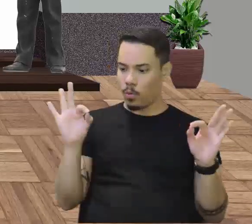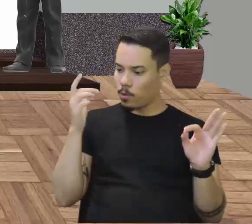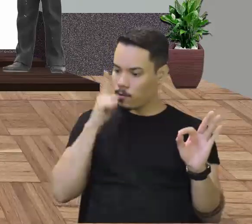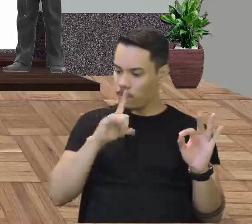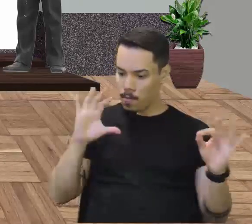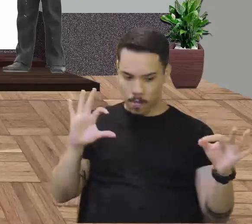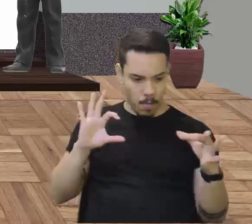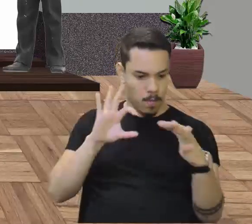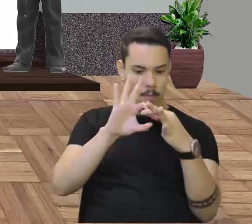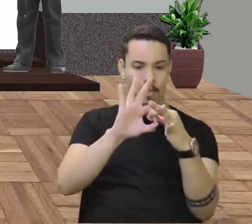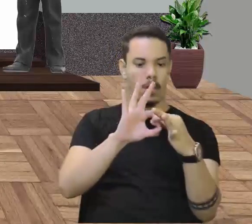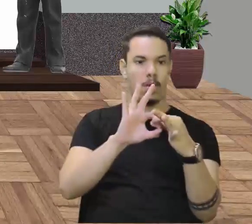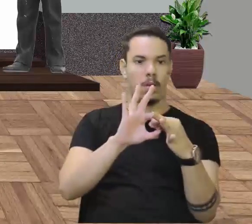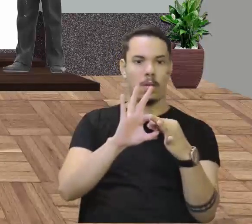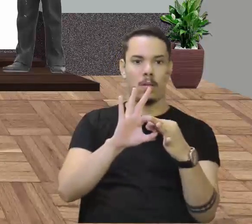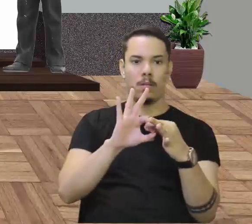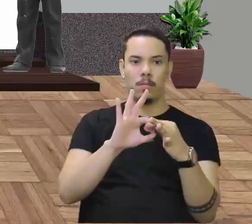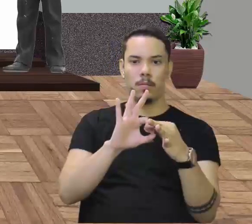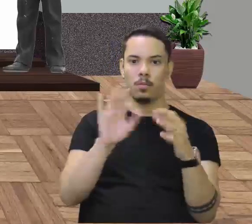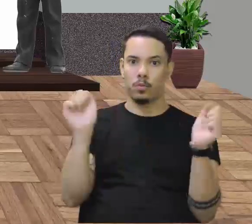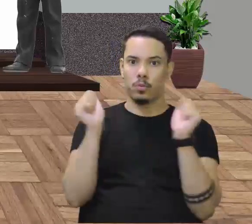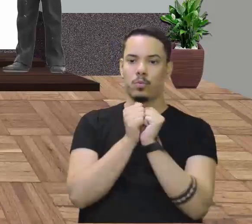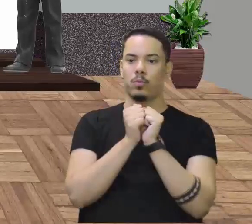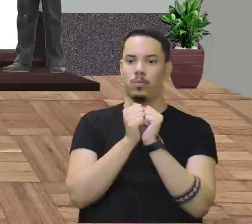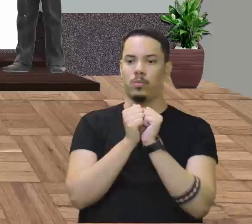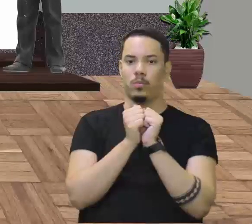cruz, o outro traçado da cruz,